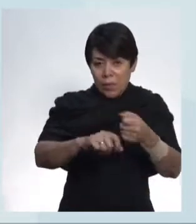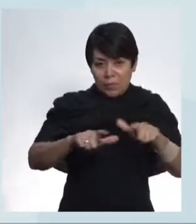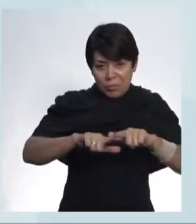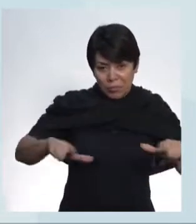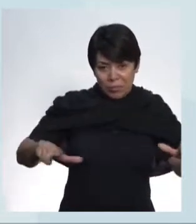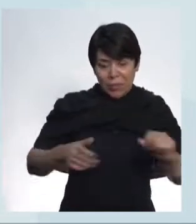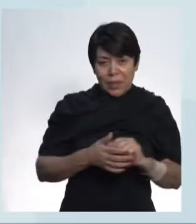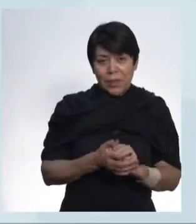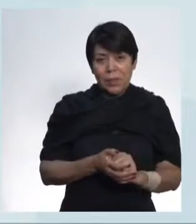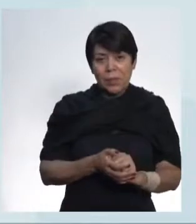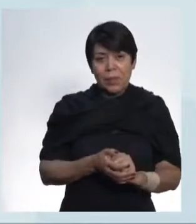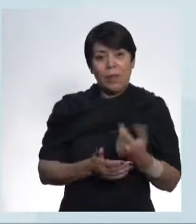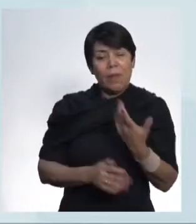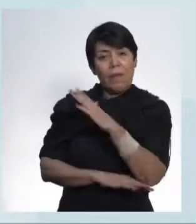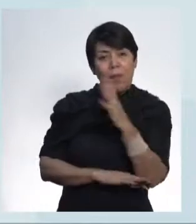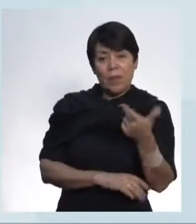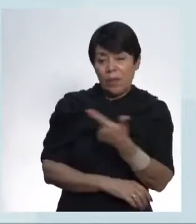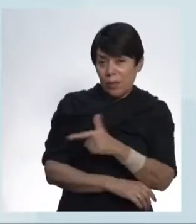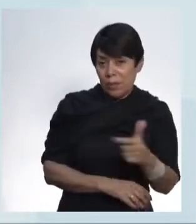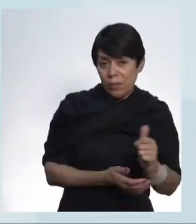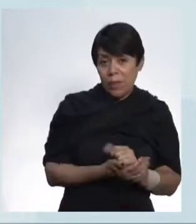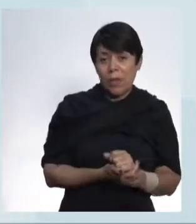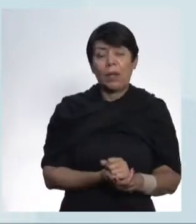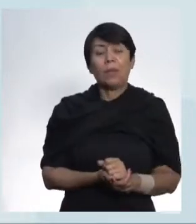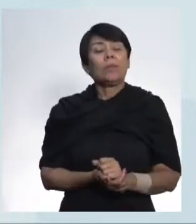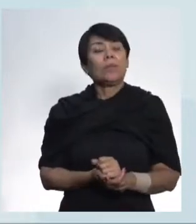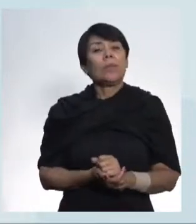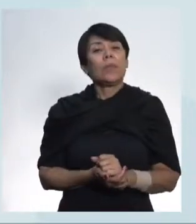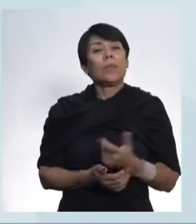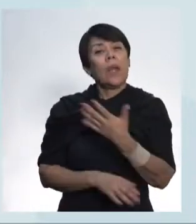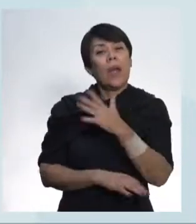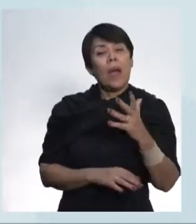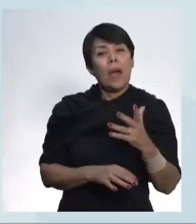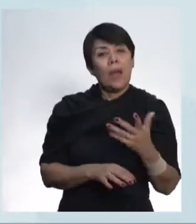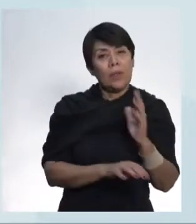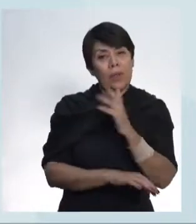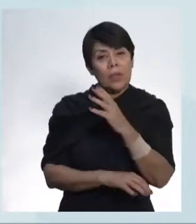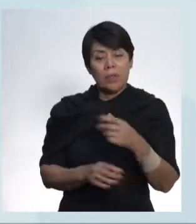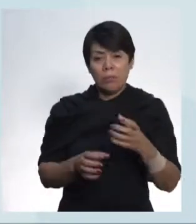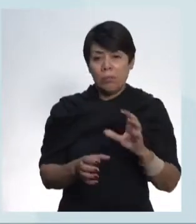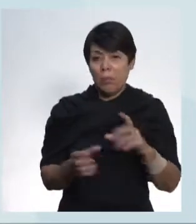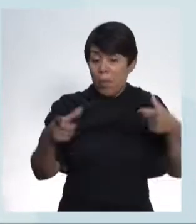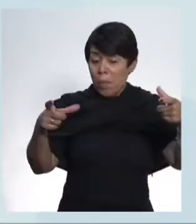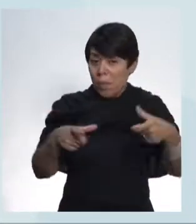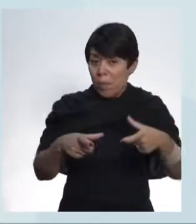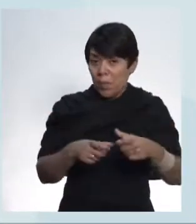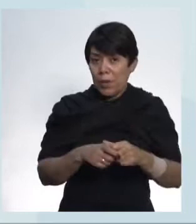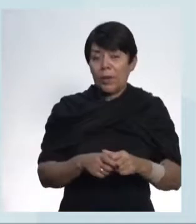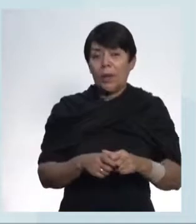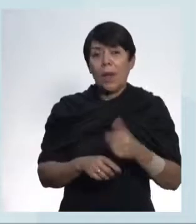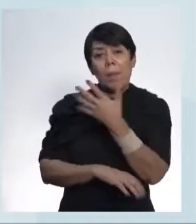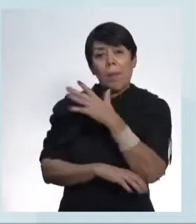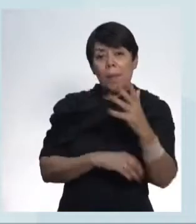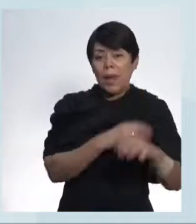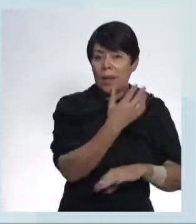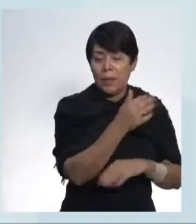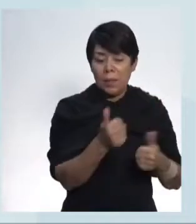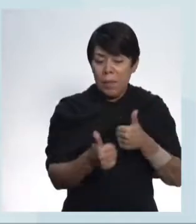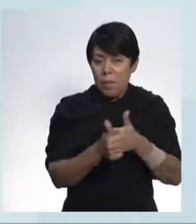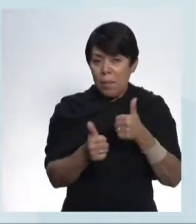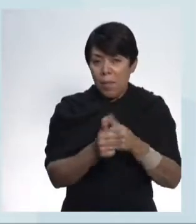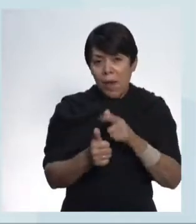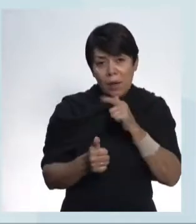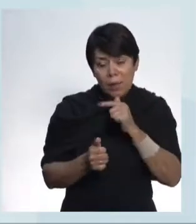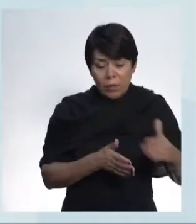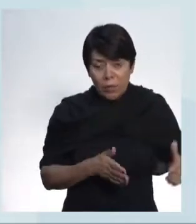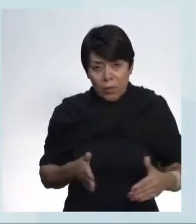de vegetação lenhosa e cerradão, uma formação arbórea densa. Essa região é permeada por matas ciliares e veredas, que são